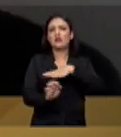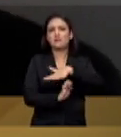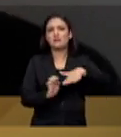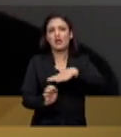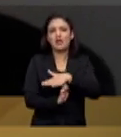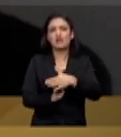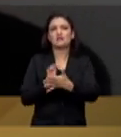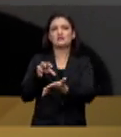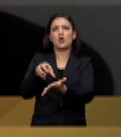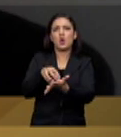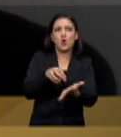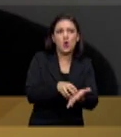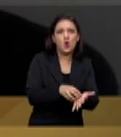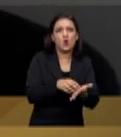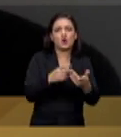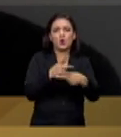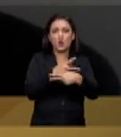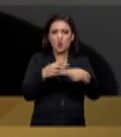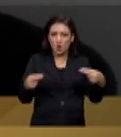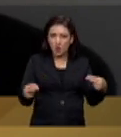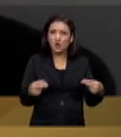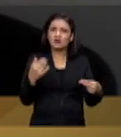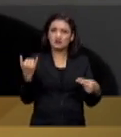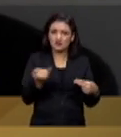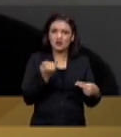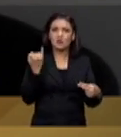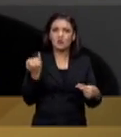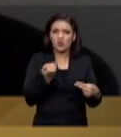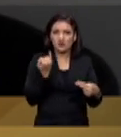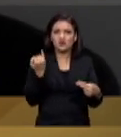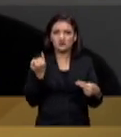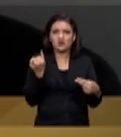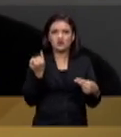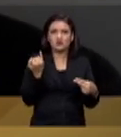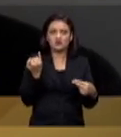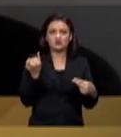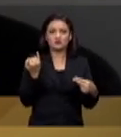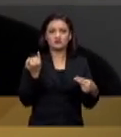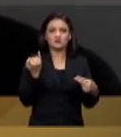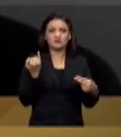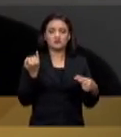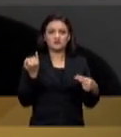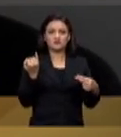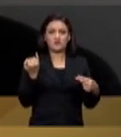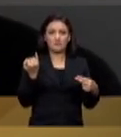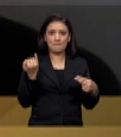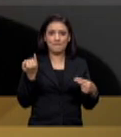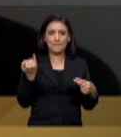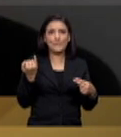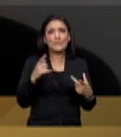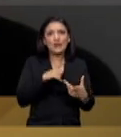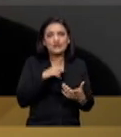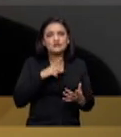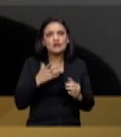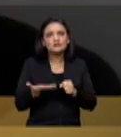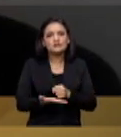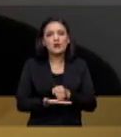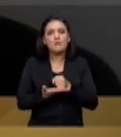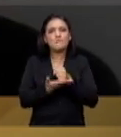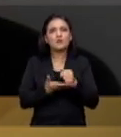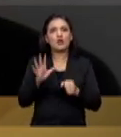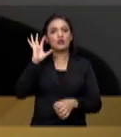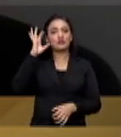são pertinentes e têm relevância para a coerência da decisão agravada, a